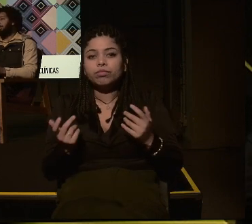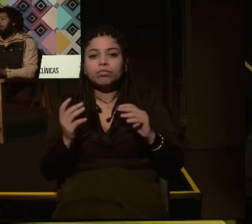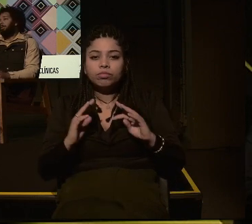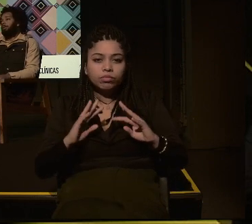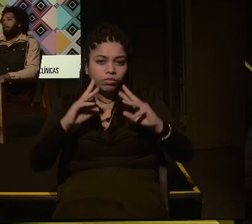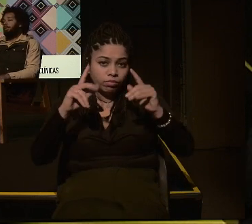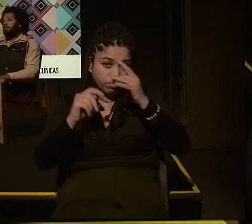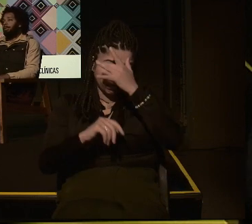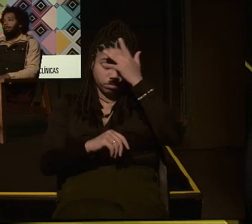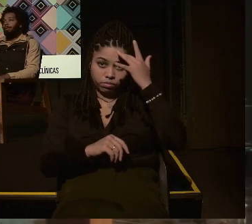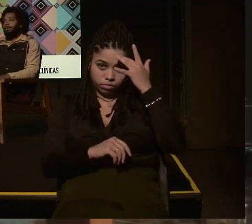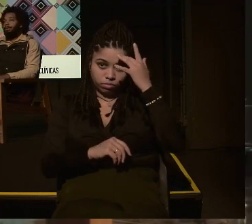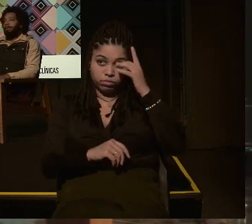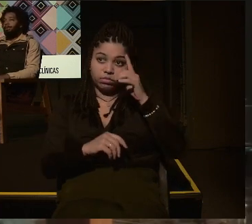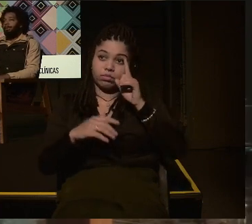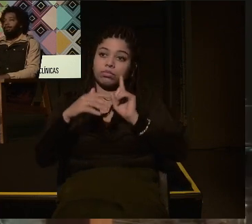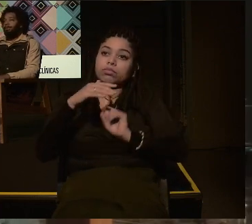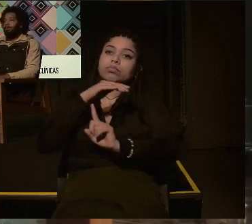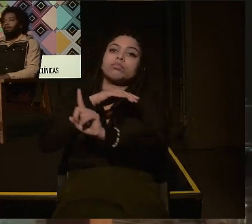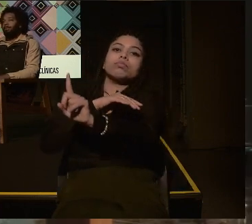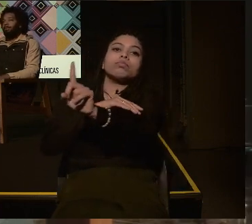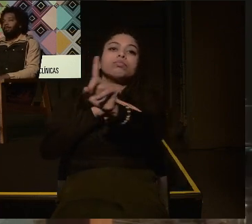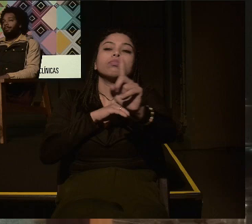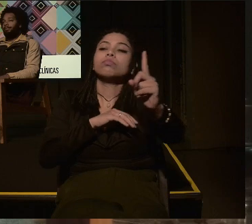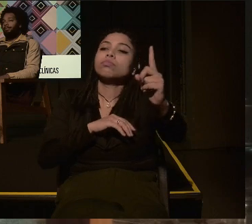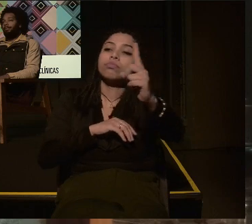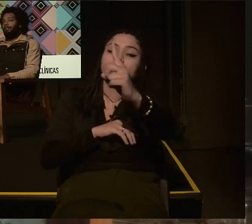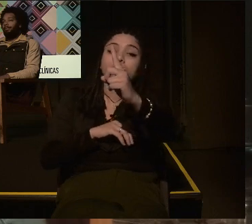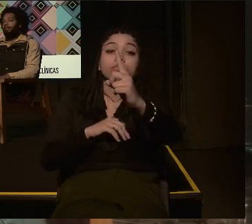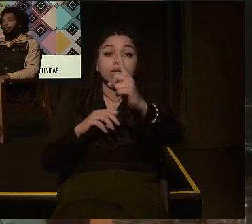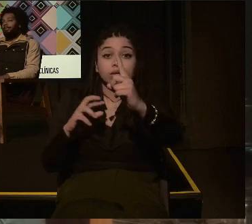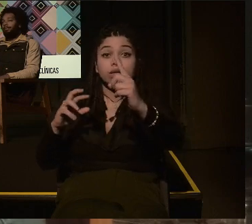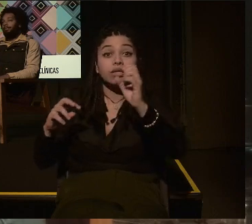todos sairmos daqui. Se eu faço relação com isso,